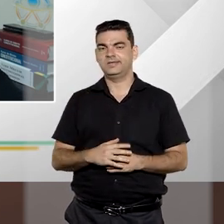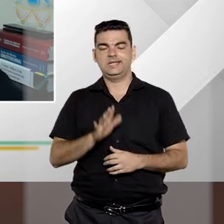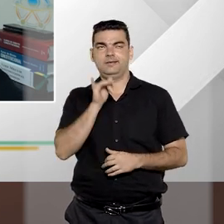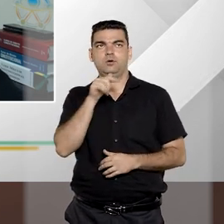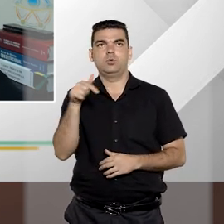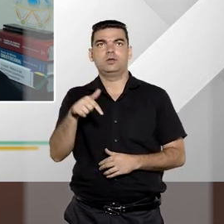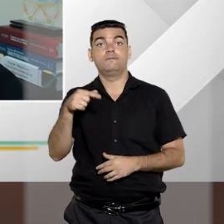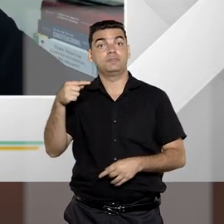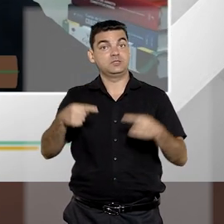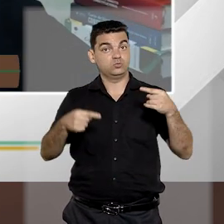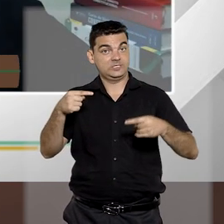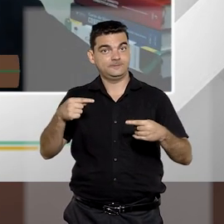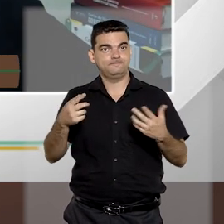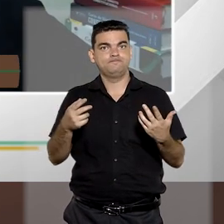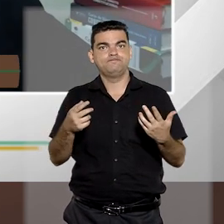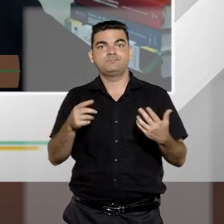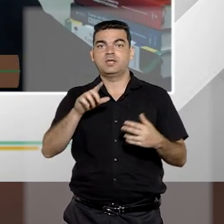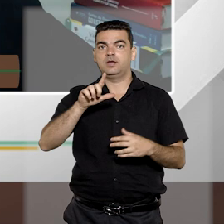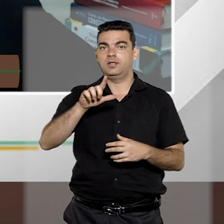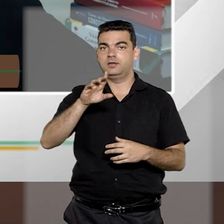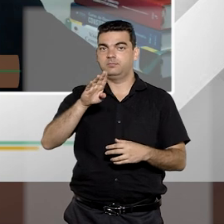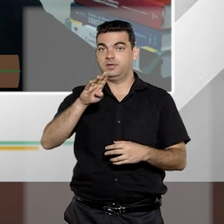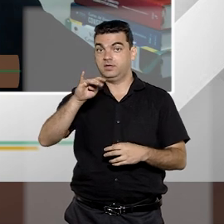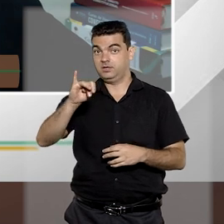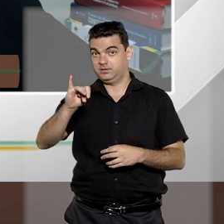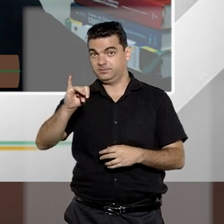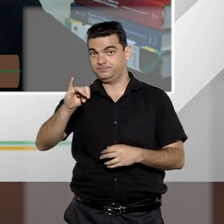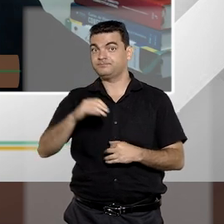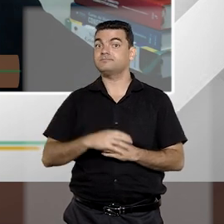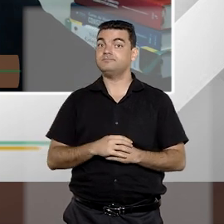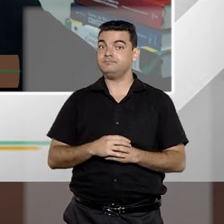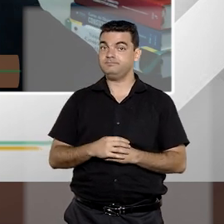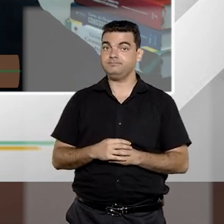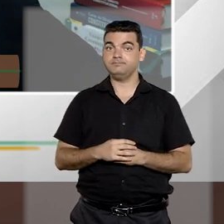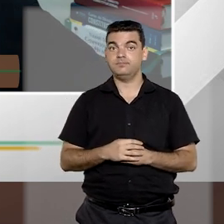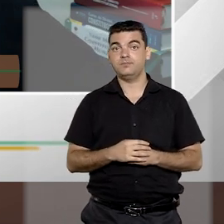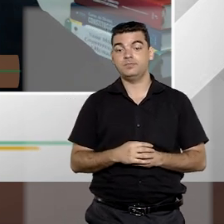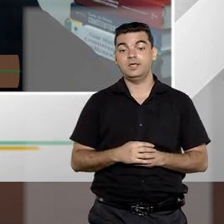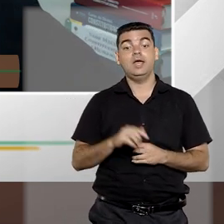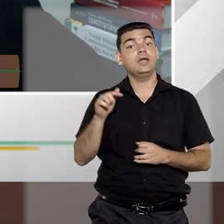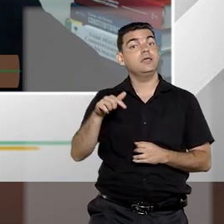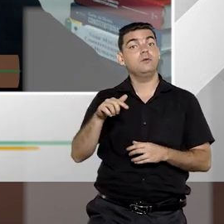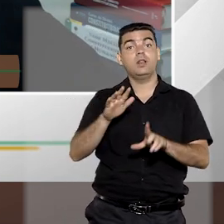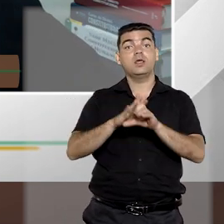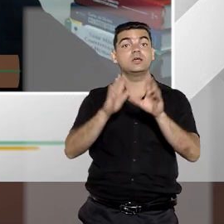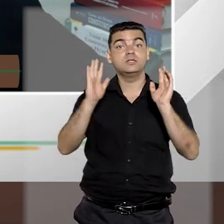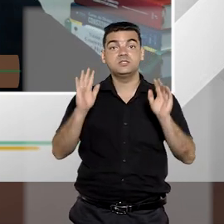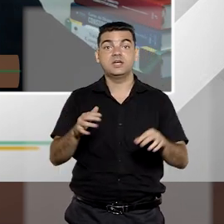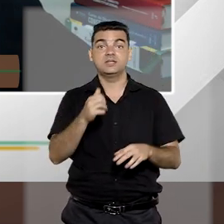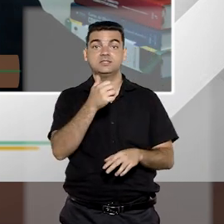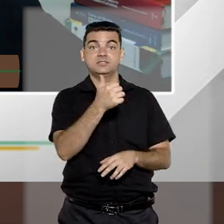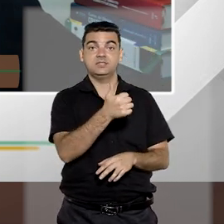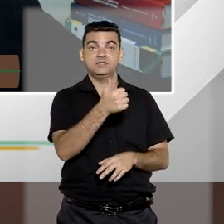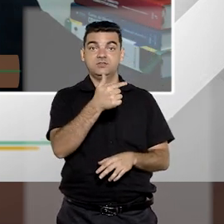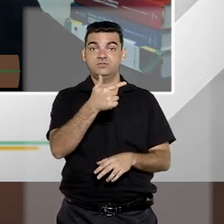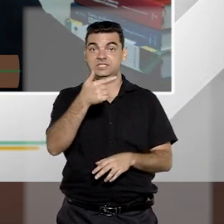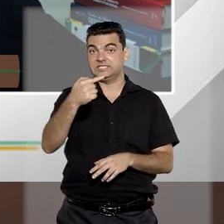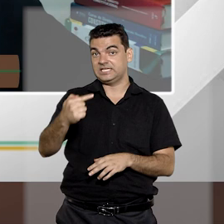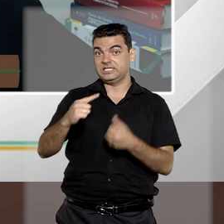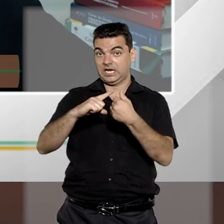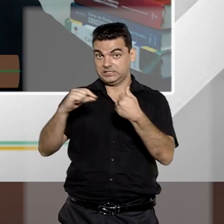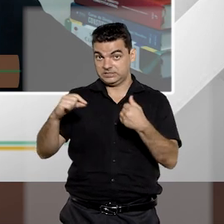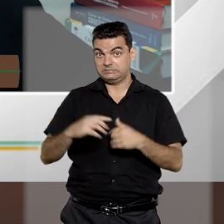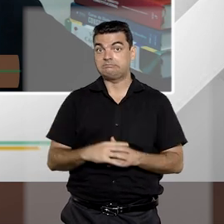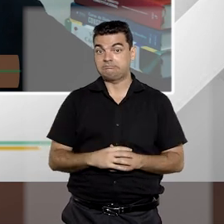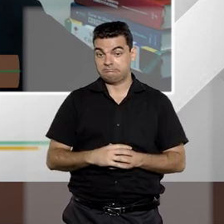só, nós estamos discutindo aqui a respeito da LBI, Estatuto da Pessoa com Deficiência. É uma norma que tem 127 artigos.